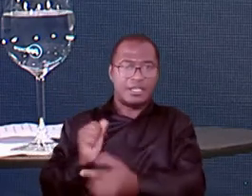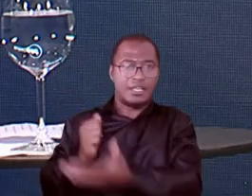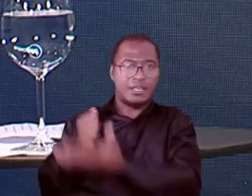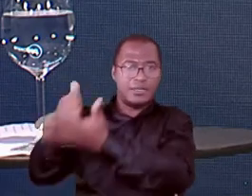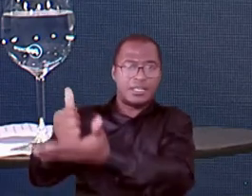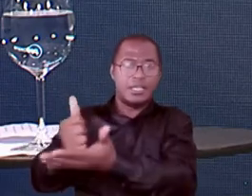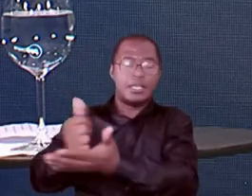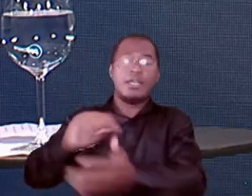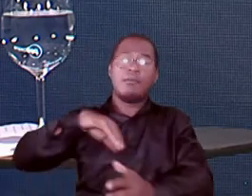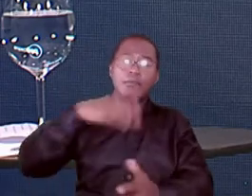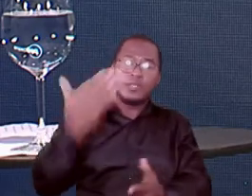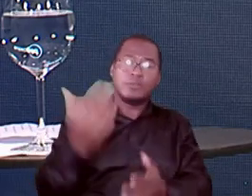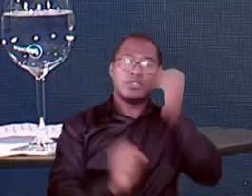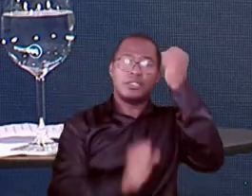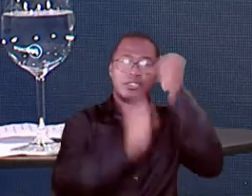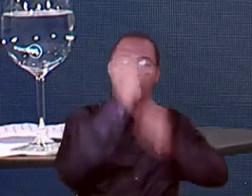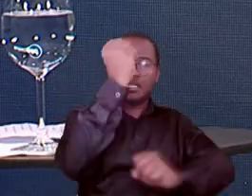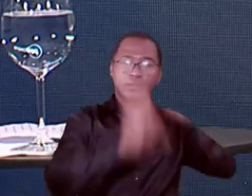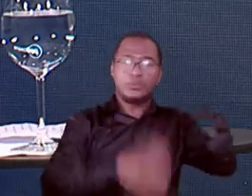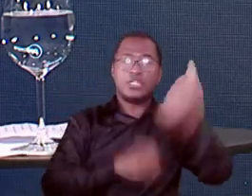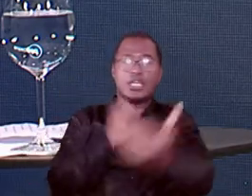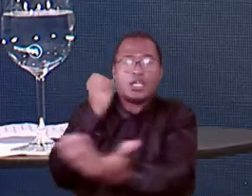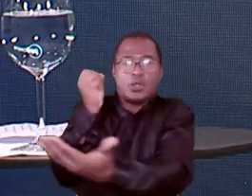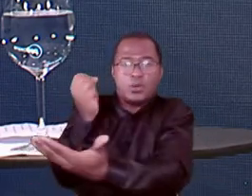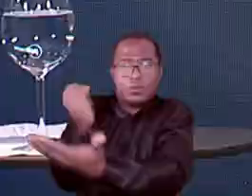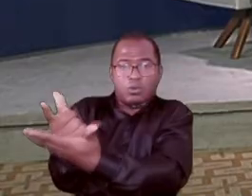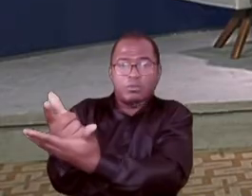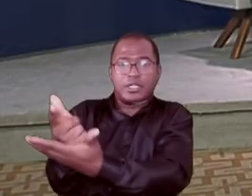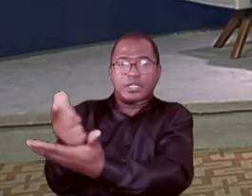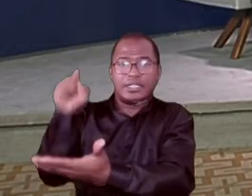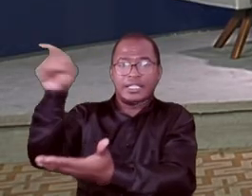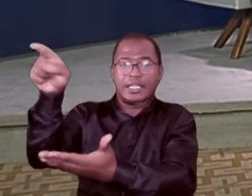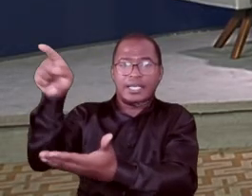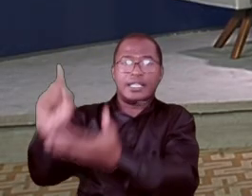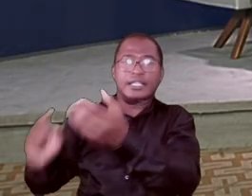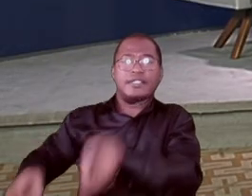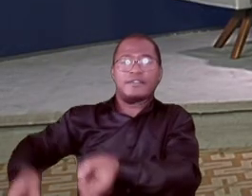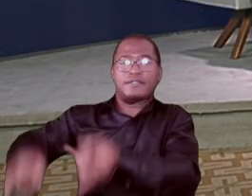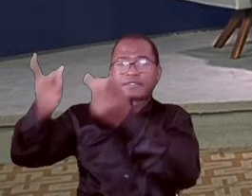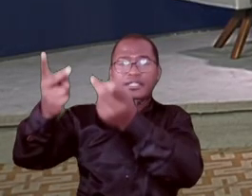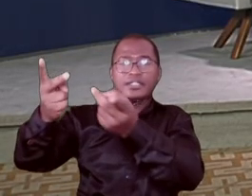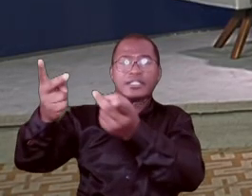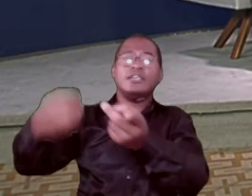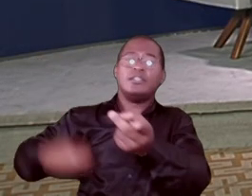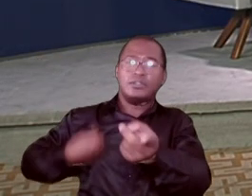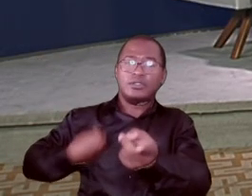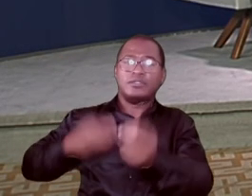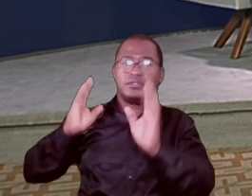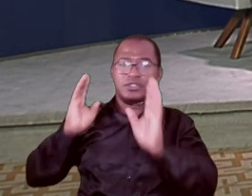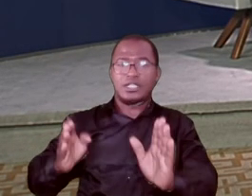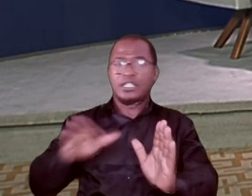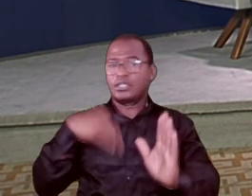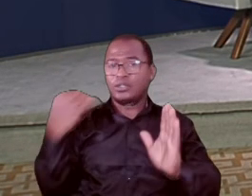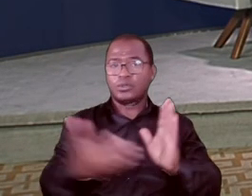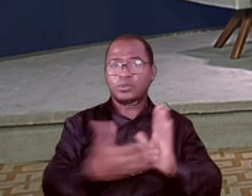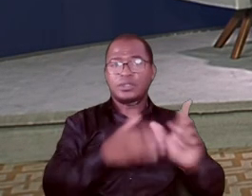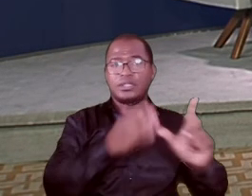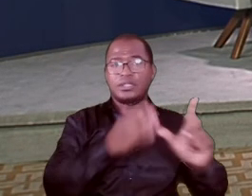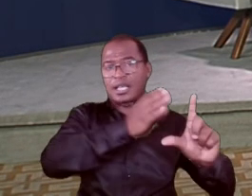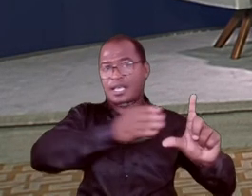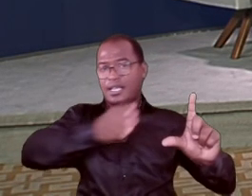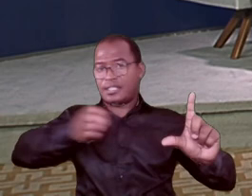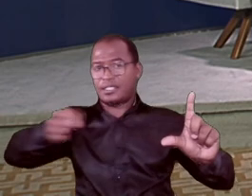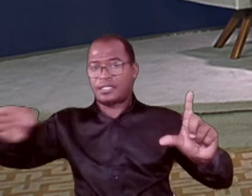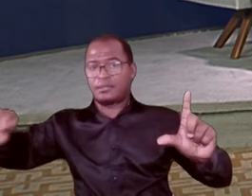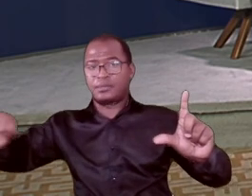compra do fornecedor a gente também tá lá então é a presença ao longo da cadeia produtiva participando ativamente